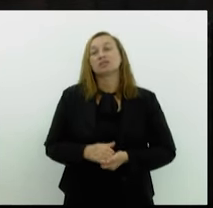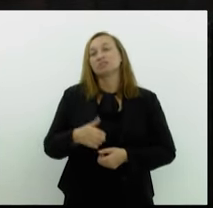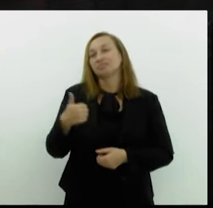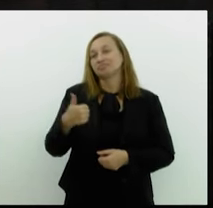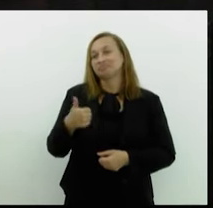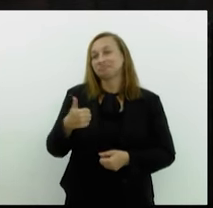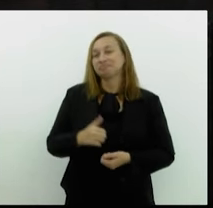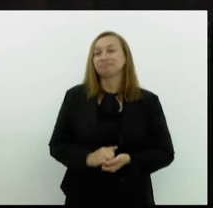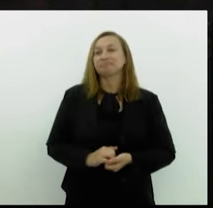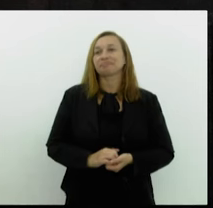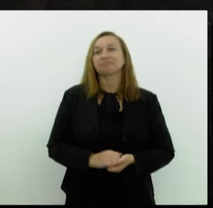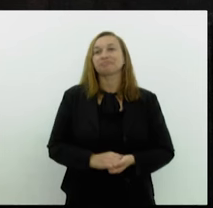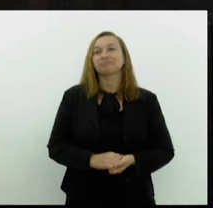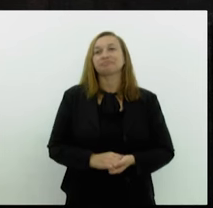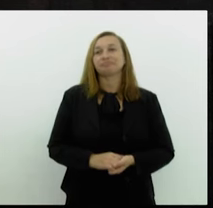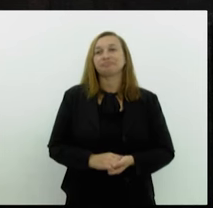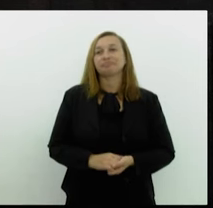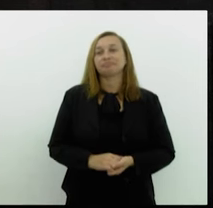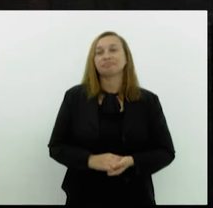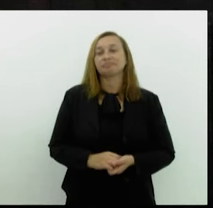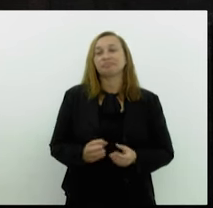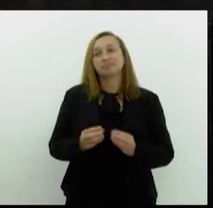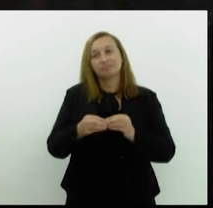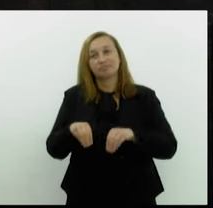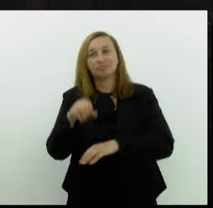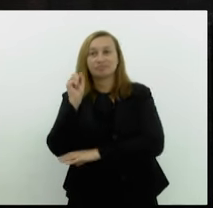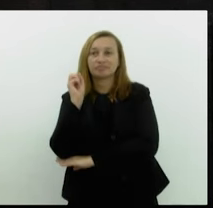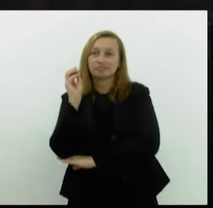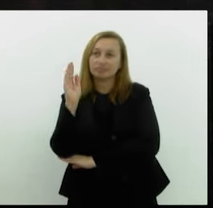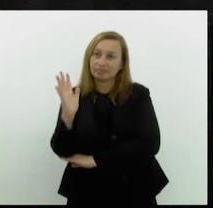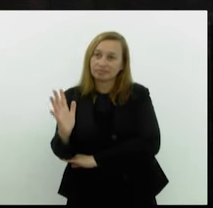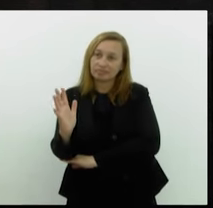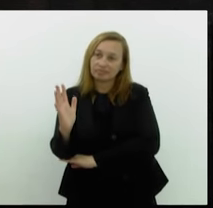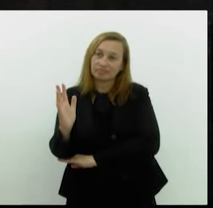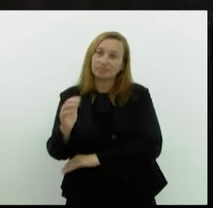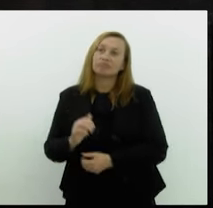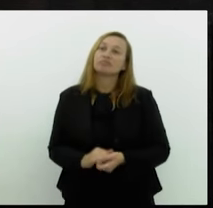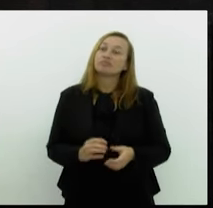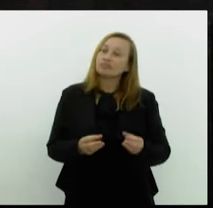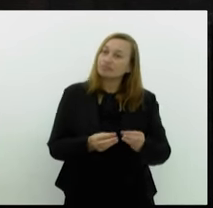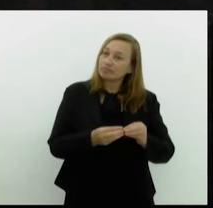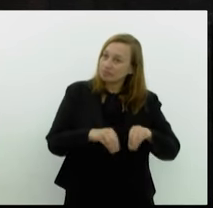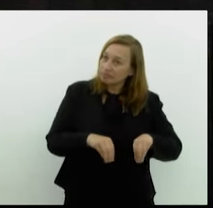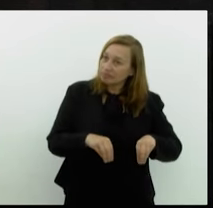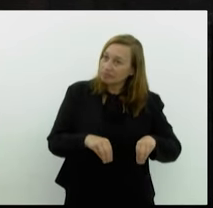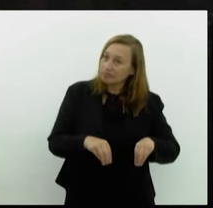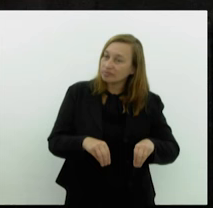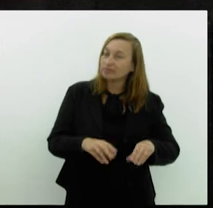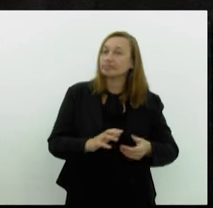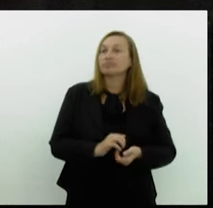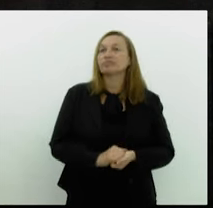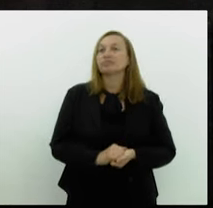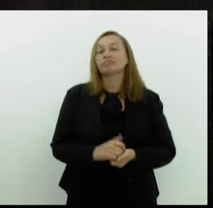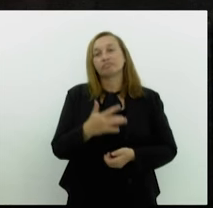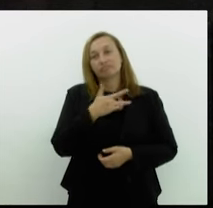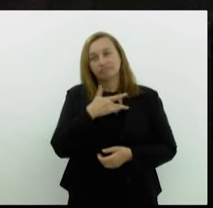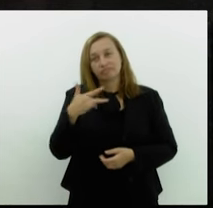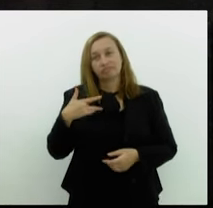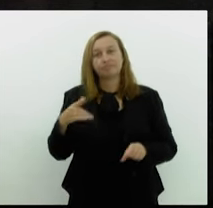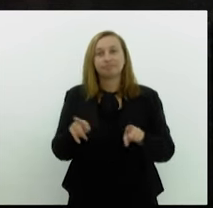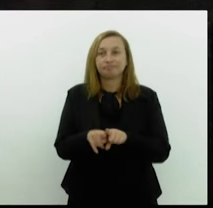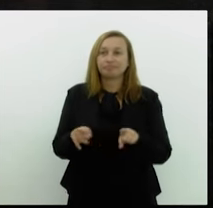primeira, se atinge o meio ambiente, vai atingir em cheio a saúde